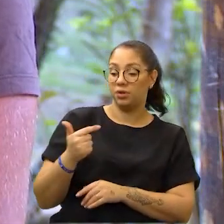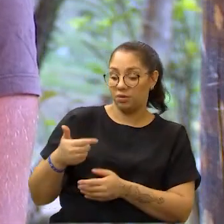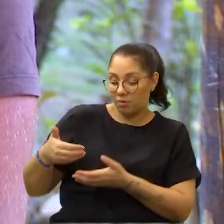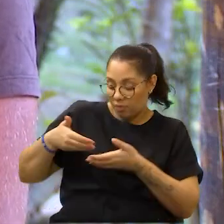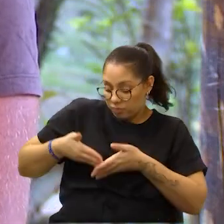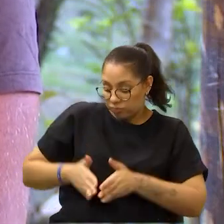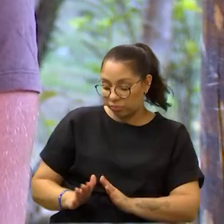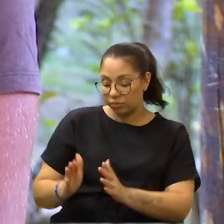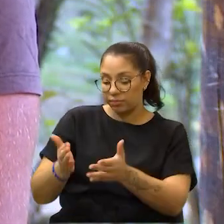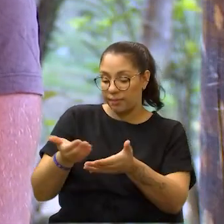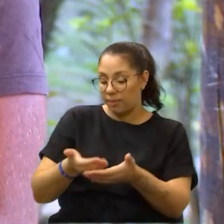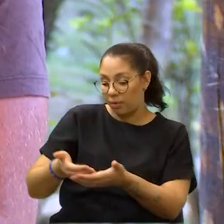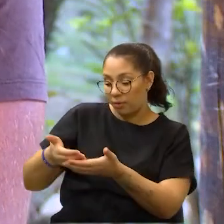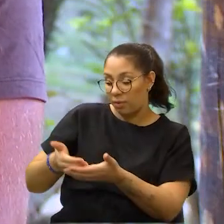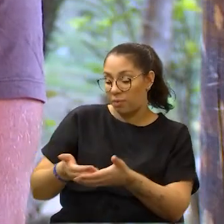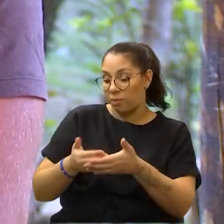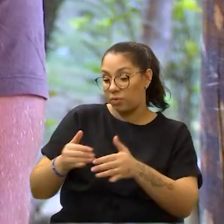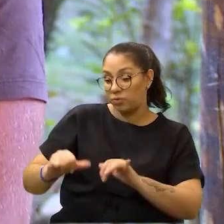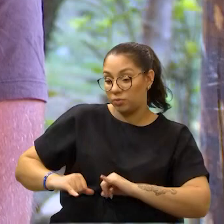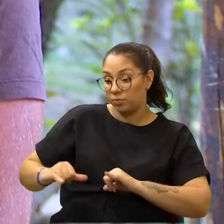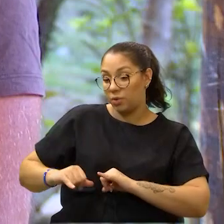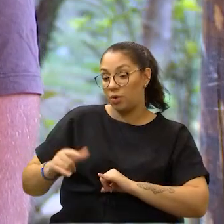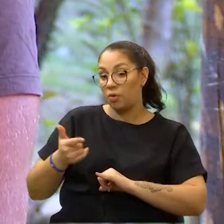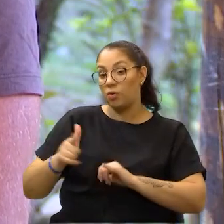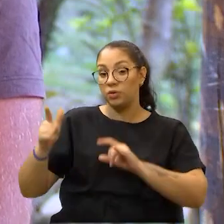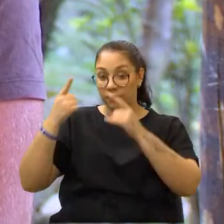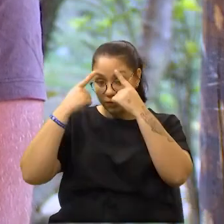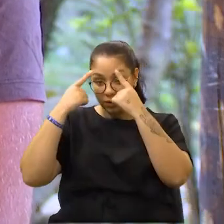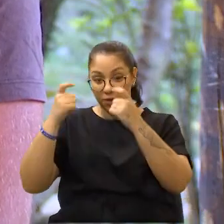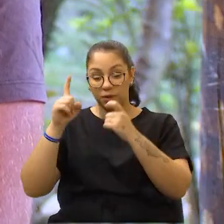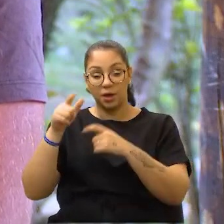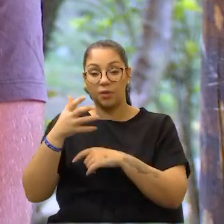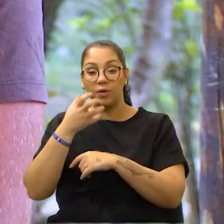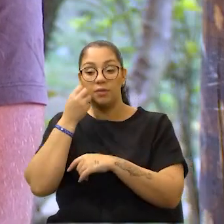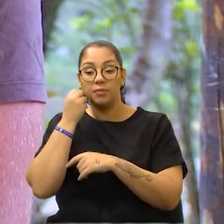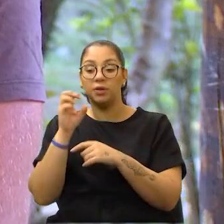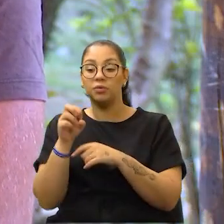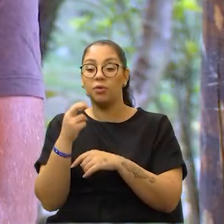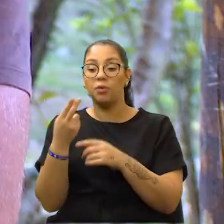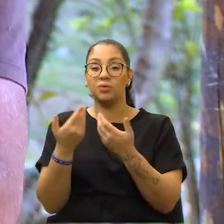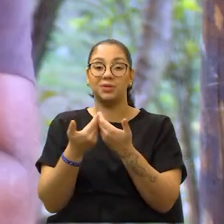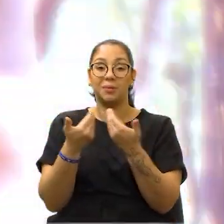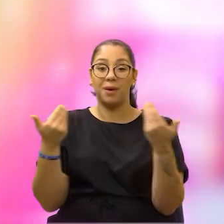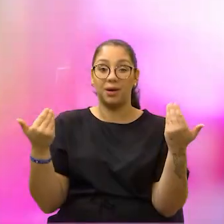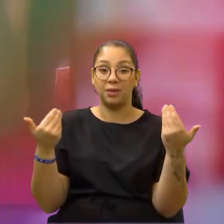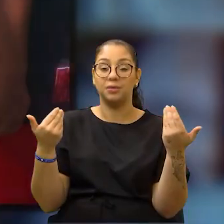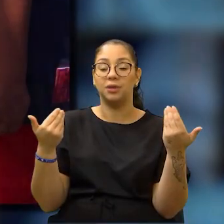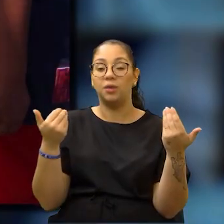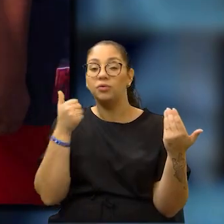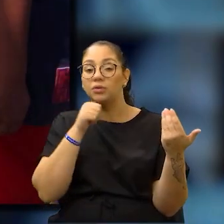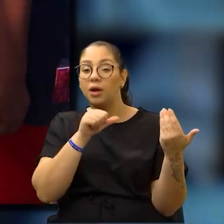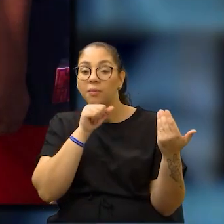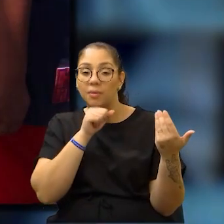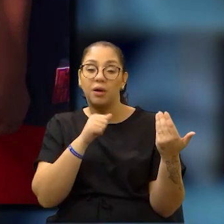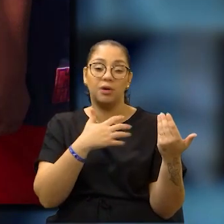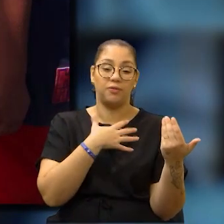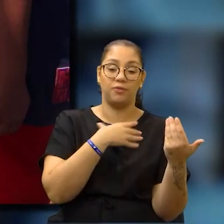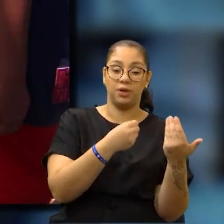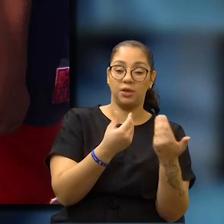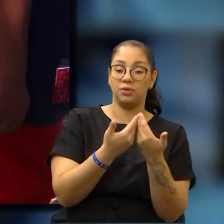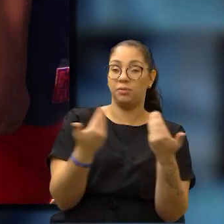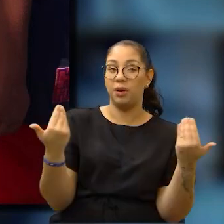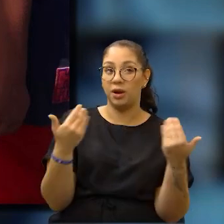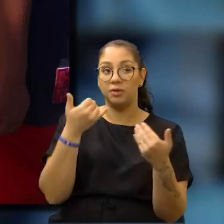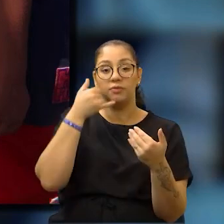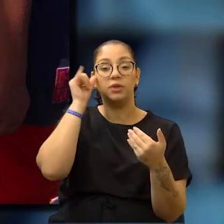filho não sofra, né, mais adiante outras violências como acolhimento, né, separação dessa maternidade